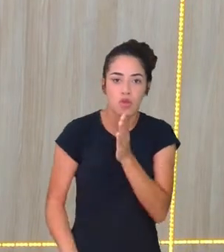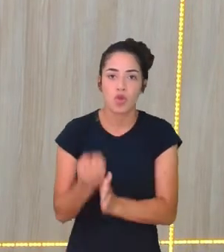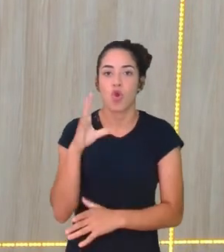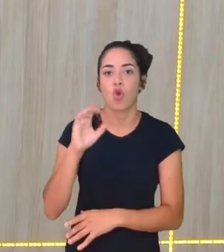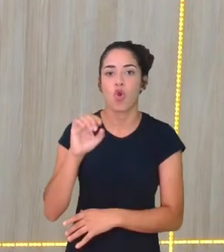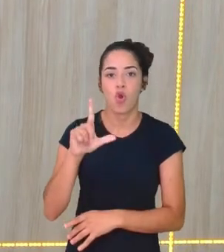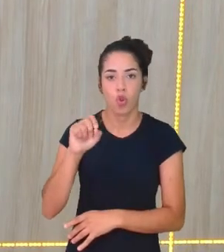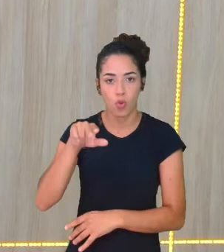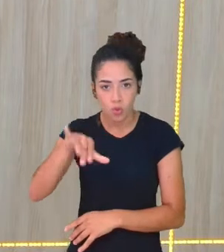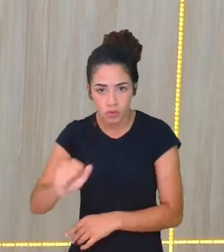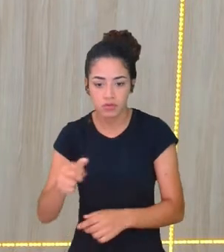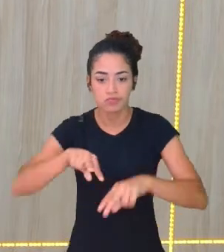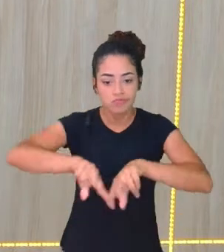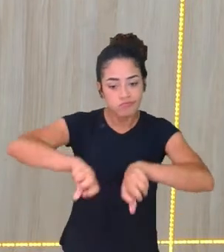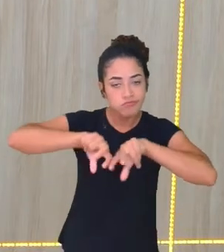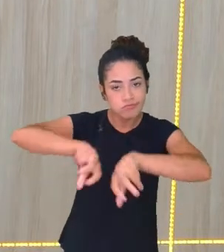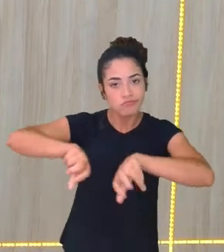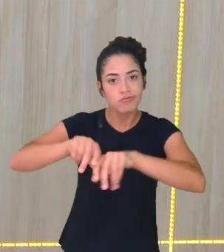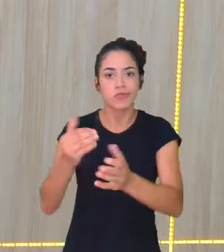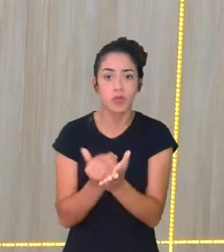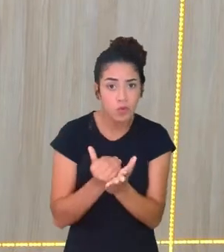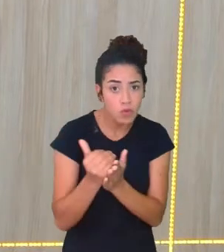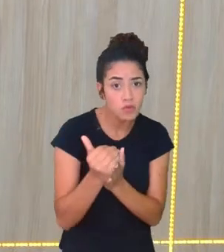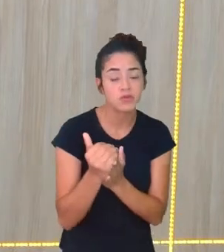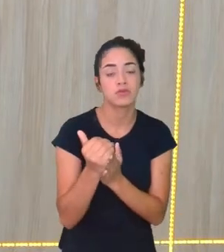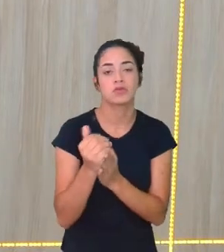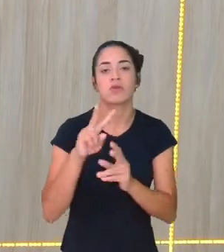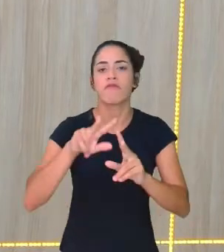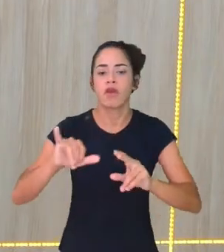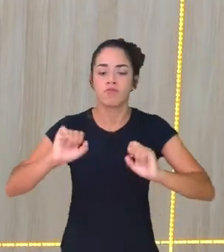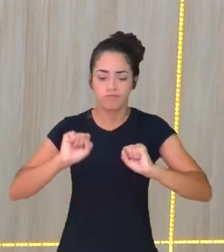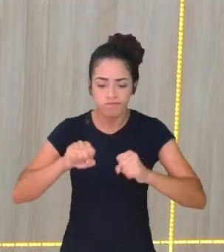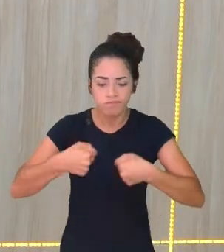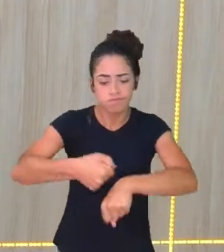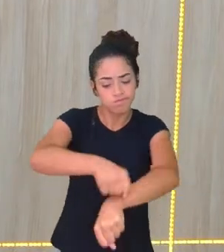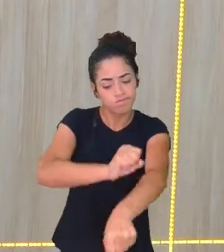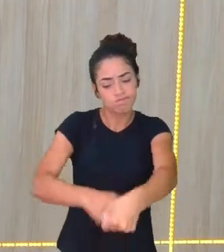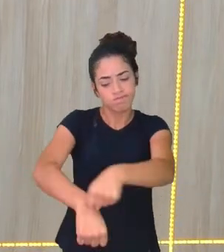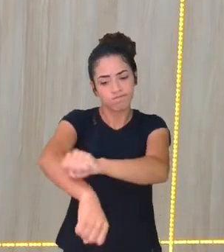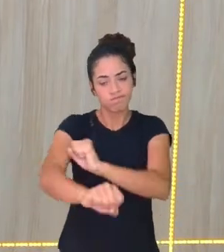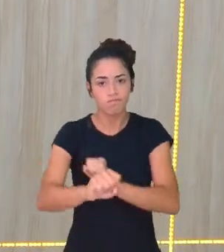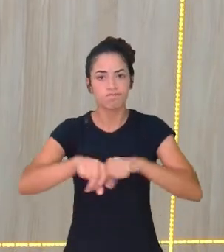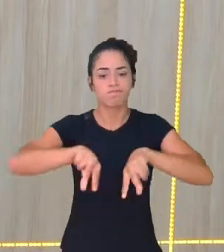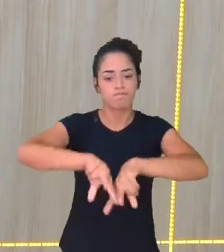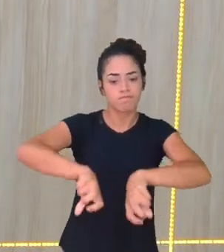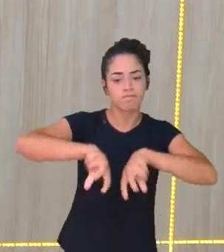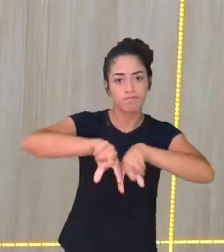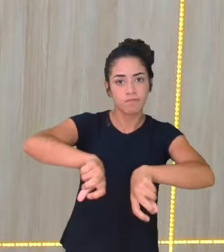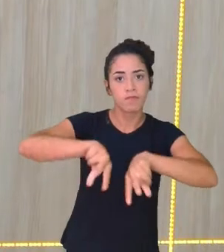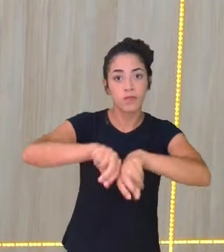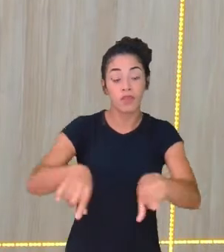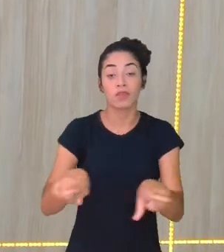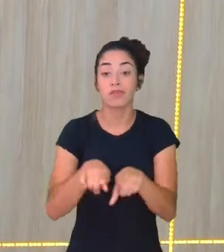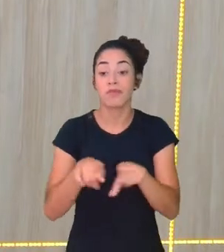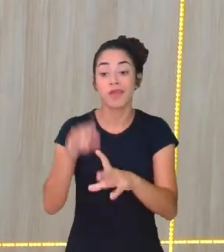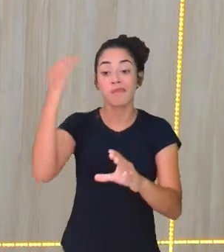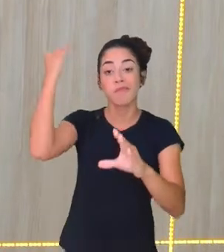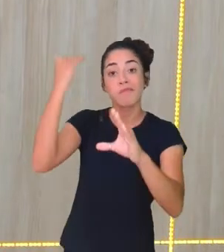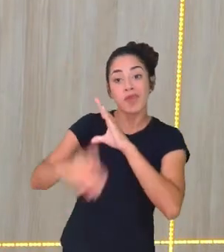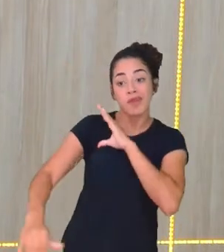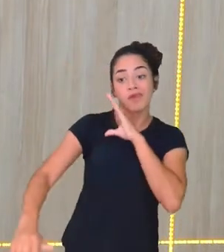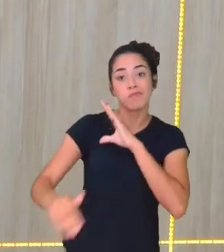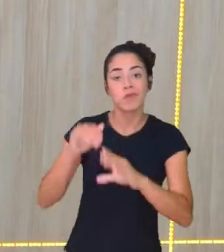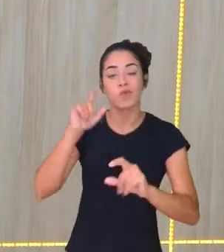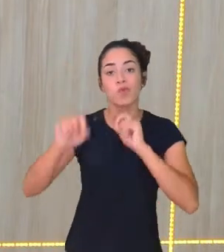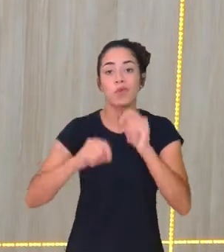inicialmente eles vão se dedicar certo a extração e o envio de madeira de